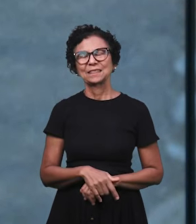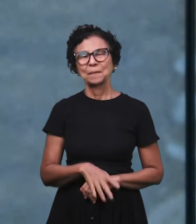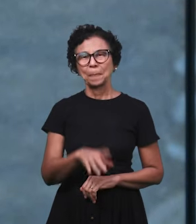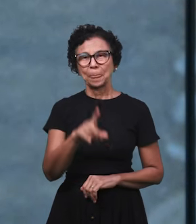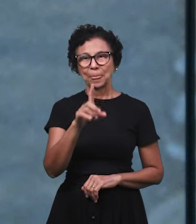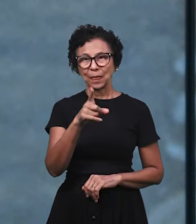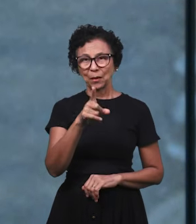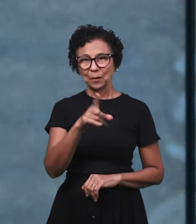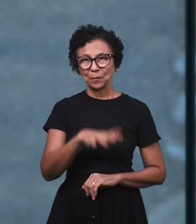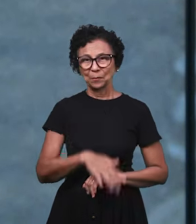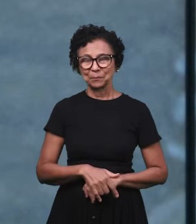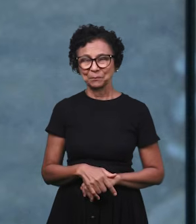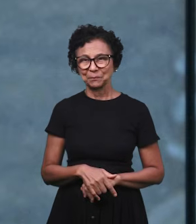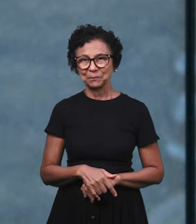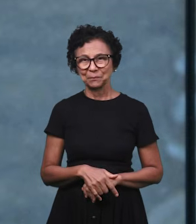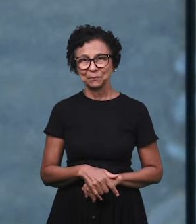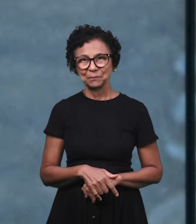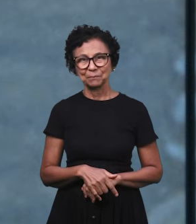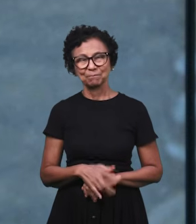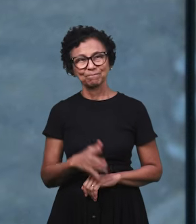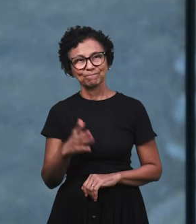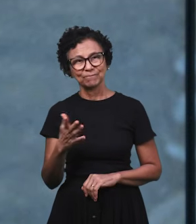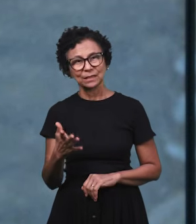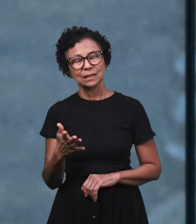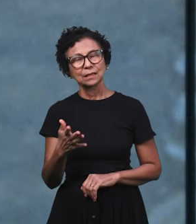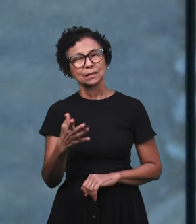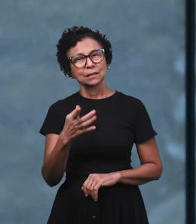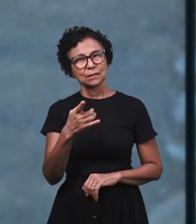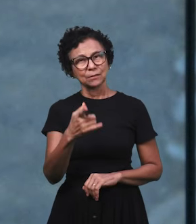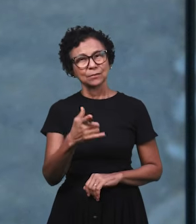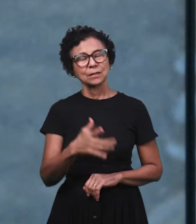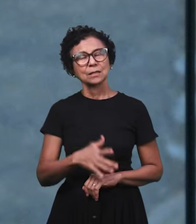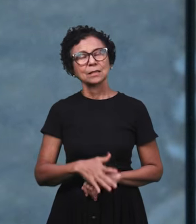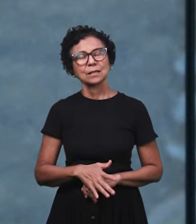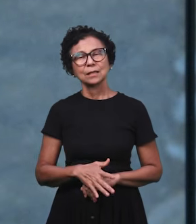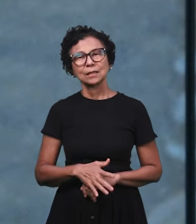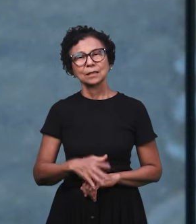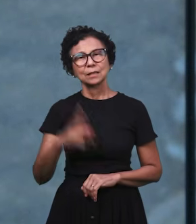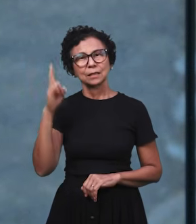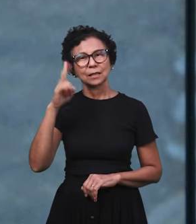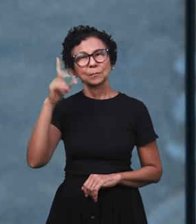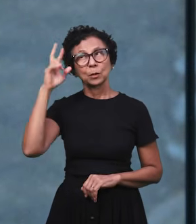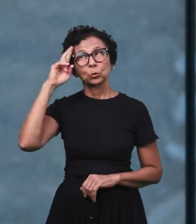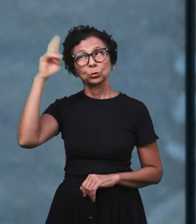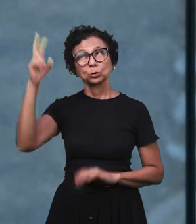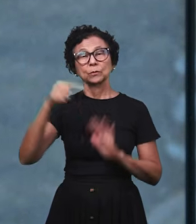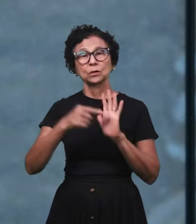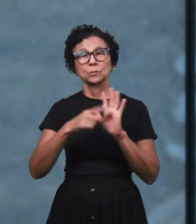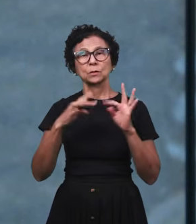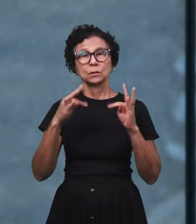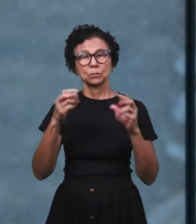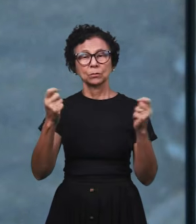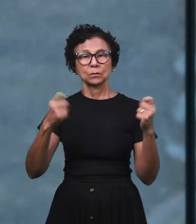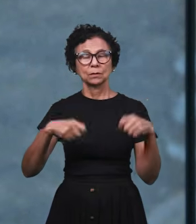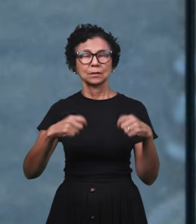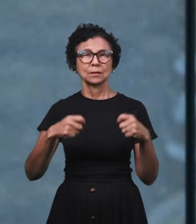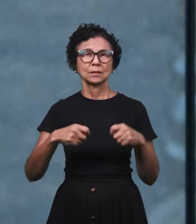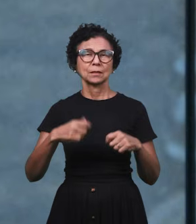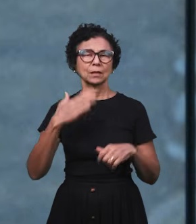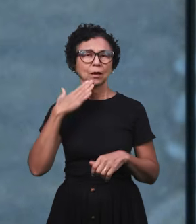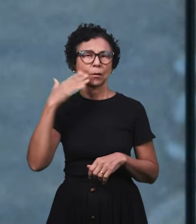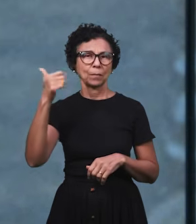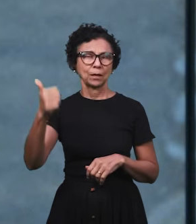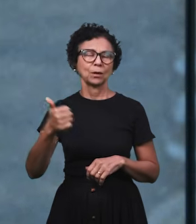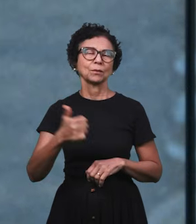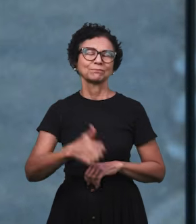você sempre ouve isso, né, que você pode colocar diante do Senhor e o Senhor vai mostrar tudo que é necessário. Isso é a melhor